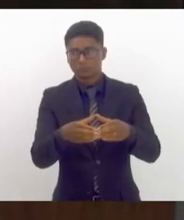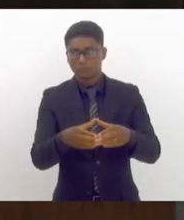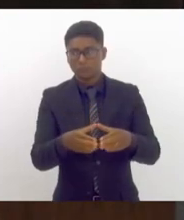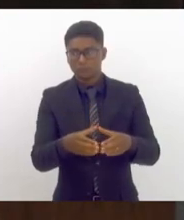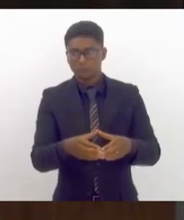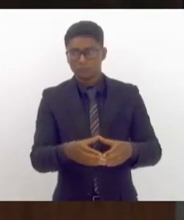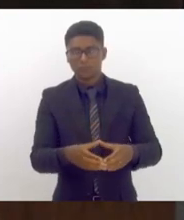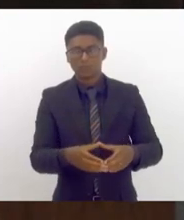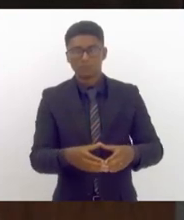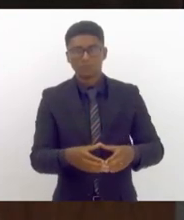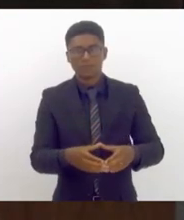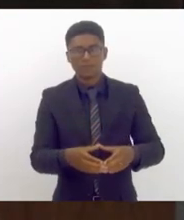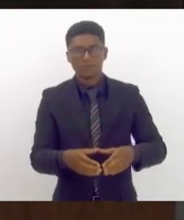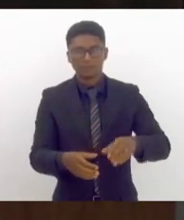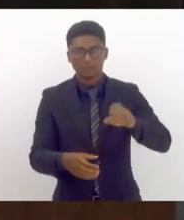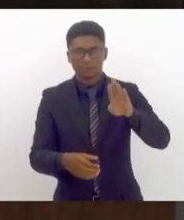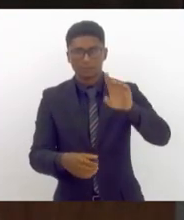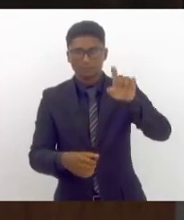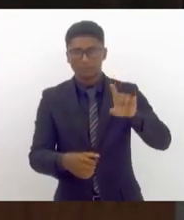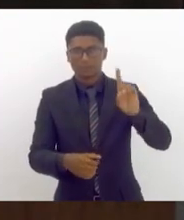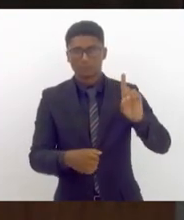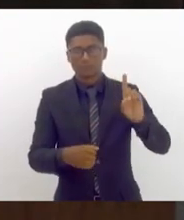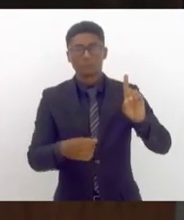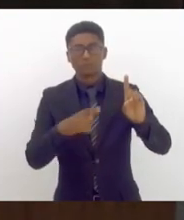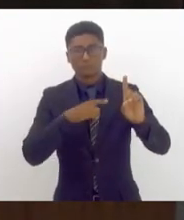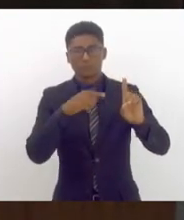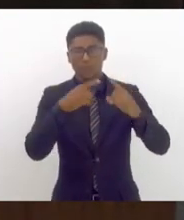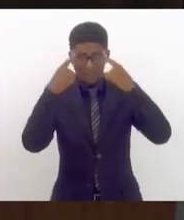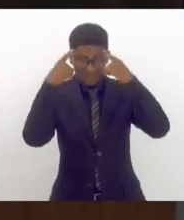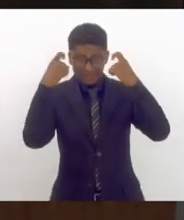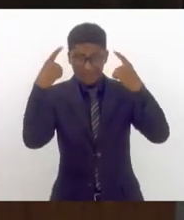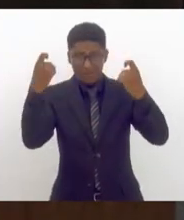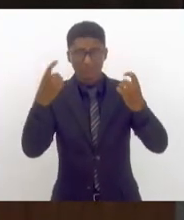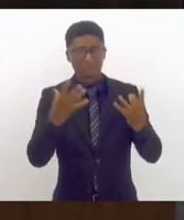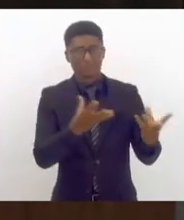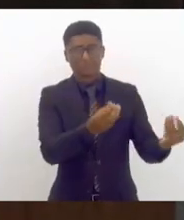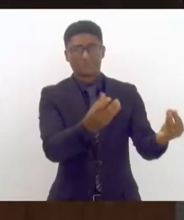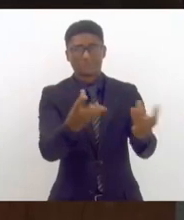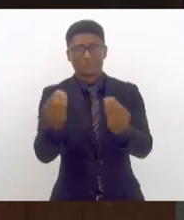índice altíssimo de violência e racismo religioso